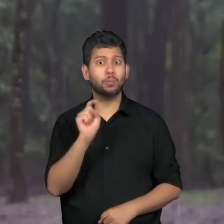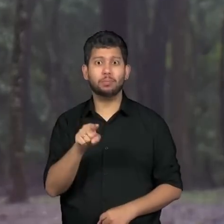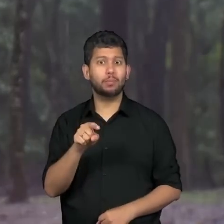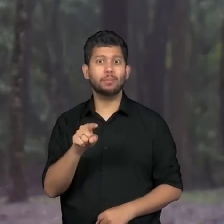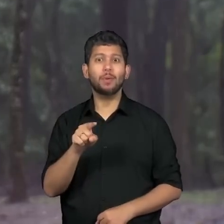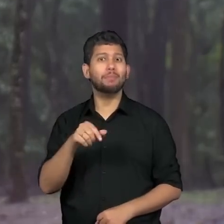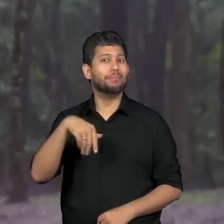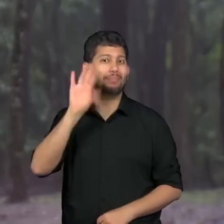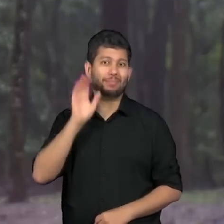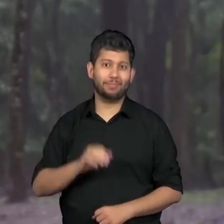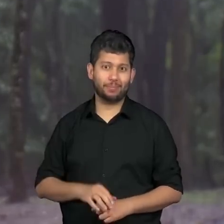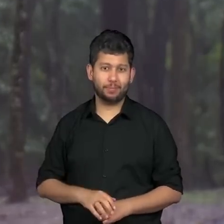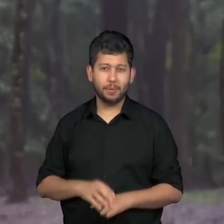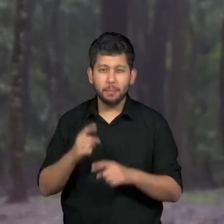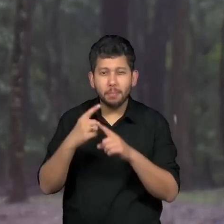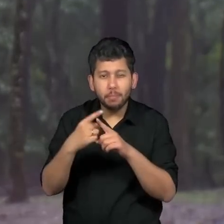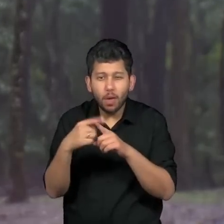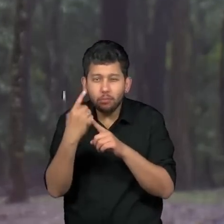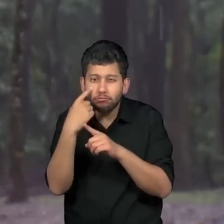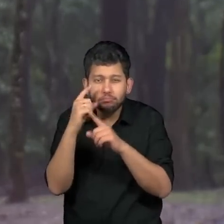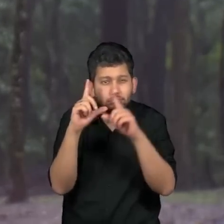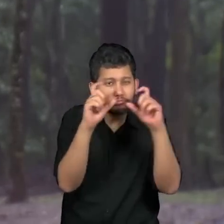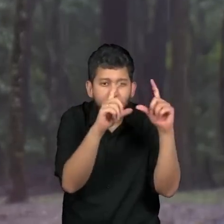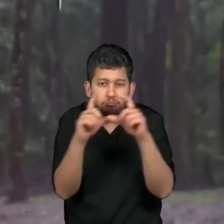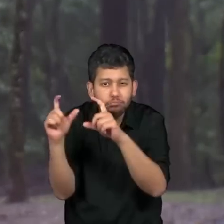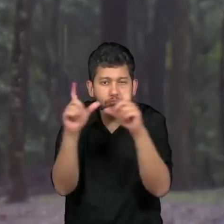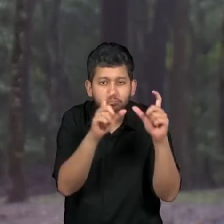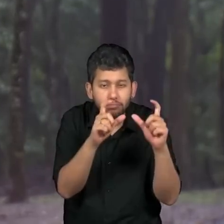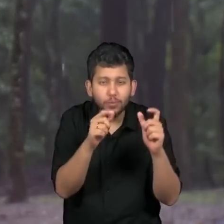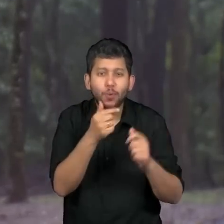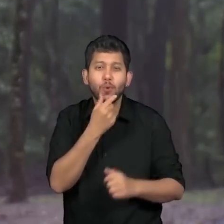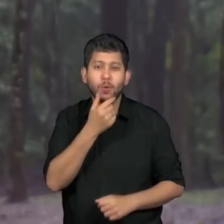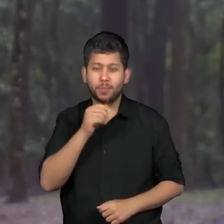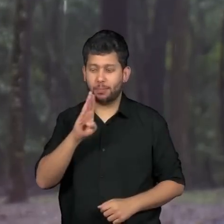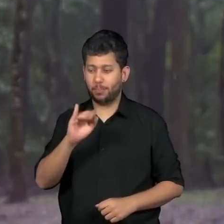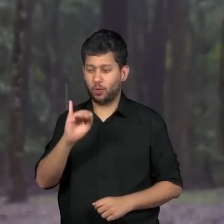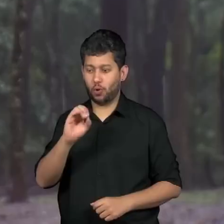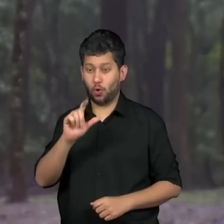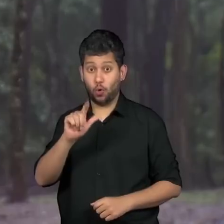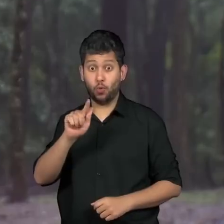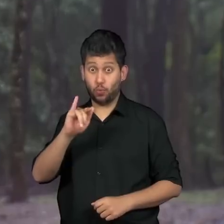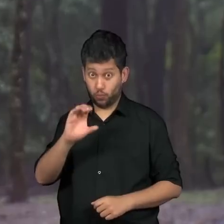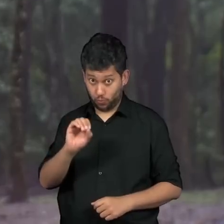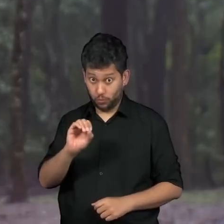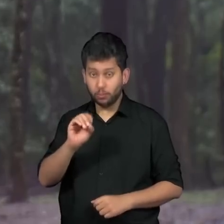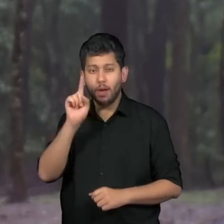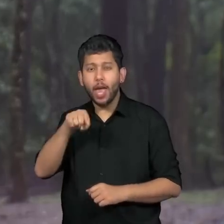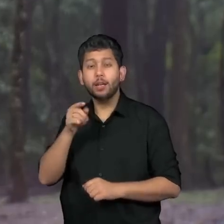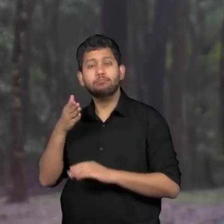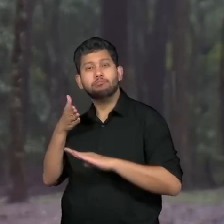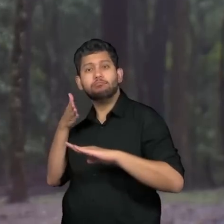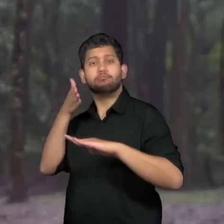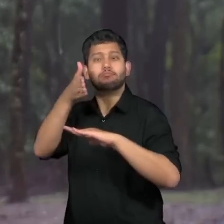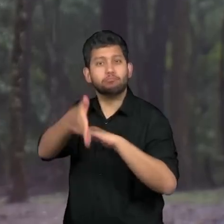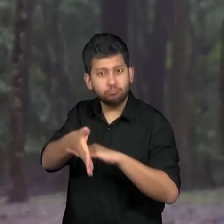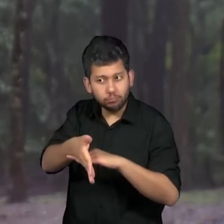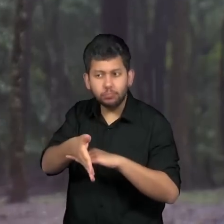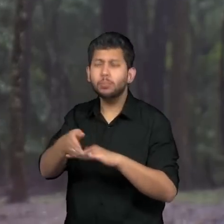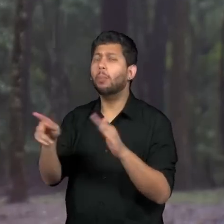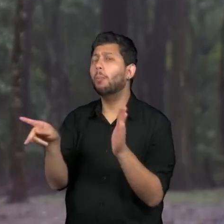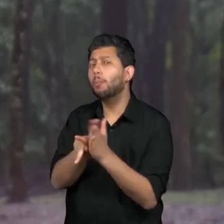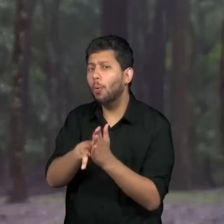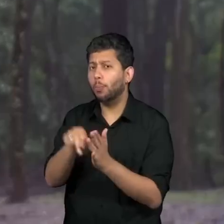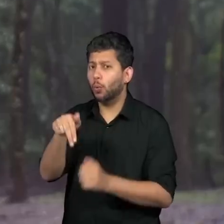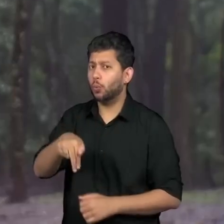Para registrar parte desta rica avifauna, o biólogo William Menck realizou uma expedição pelas